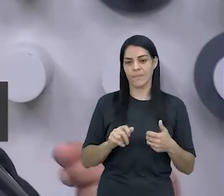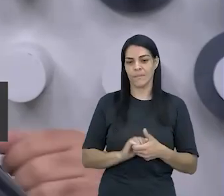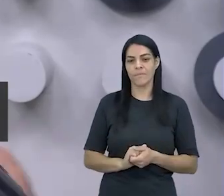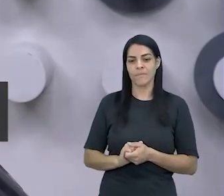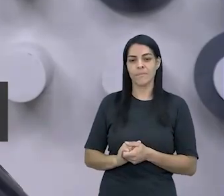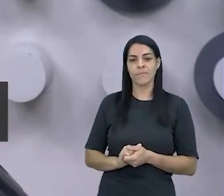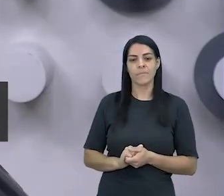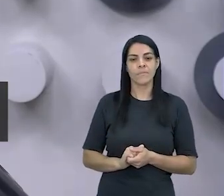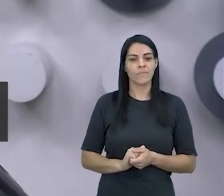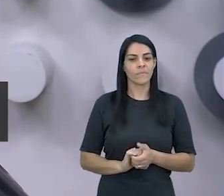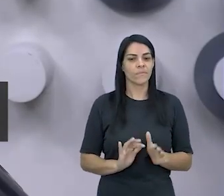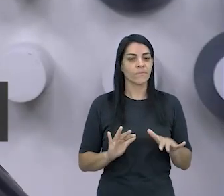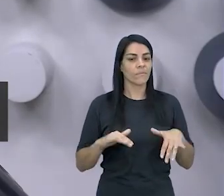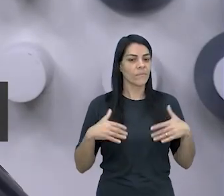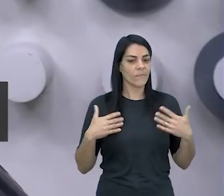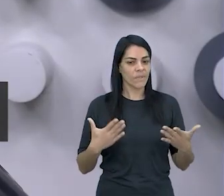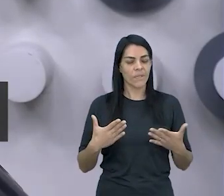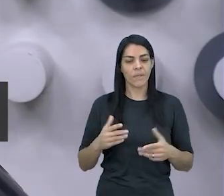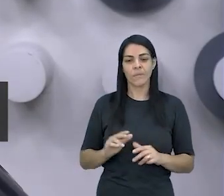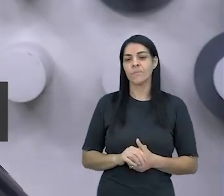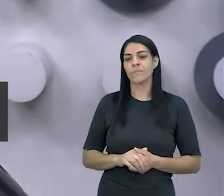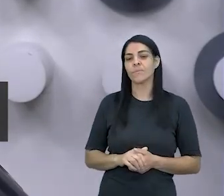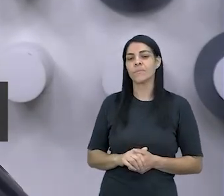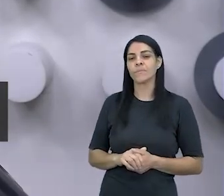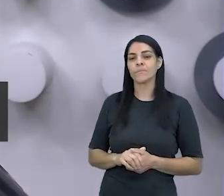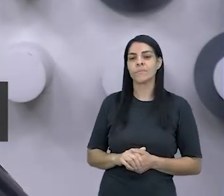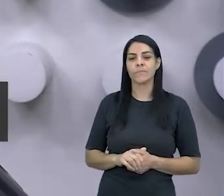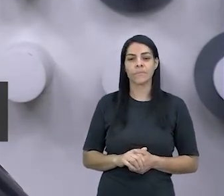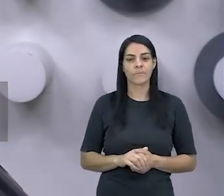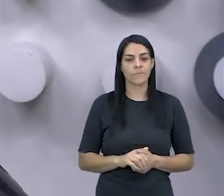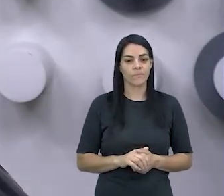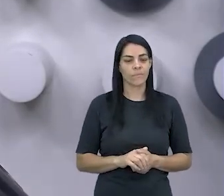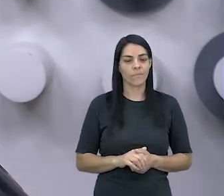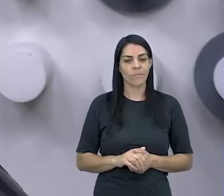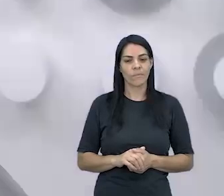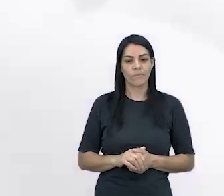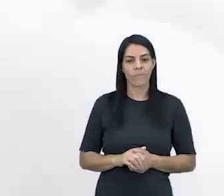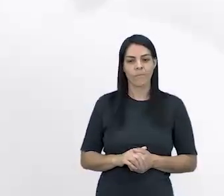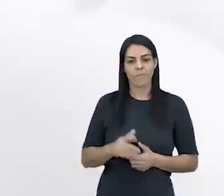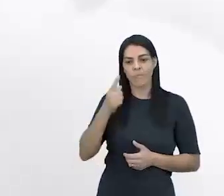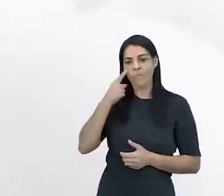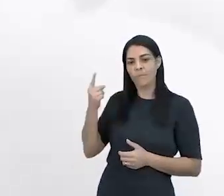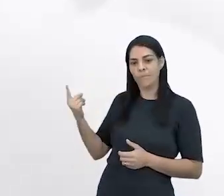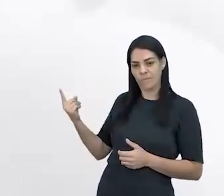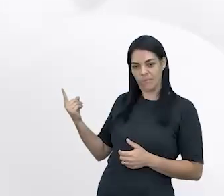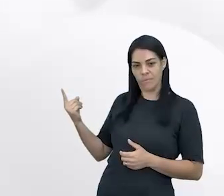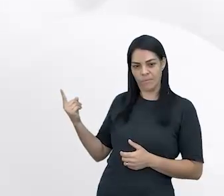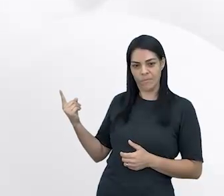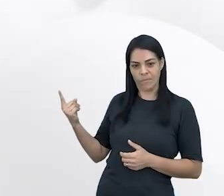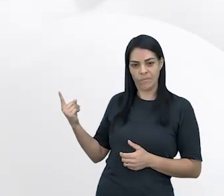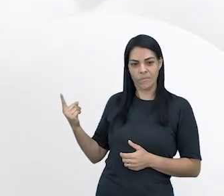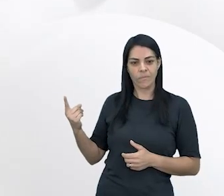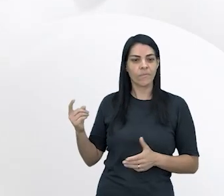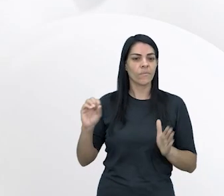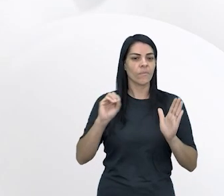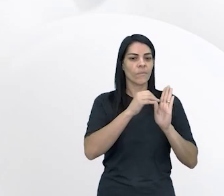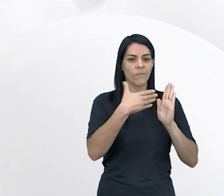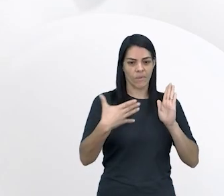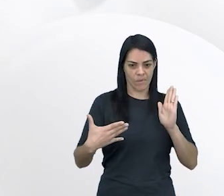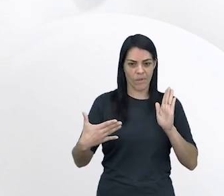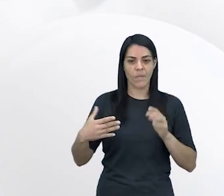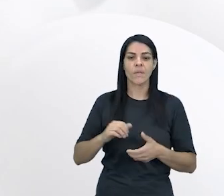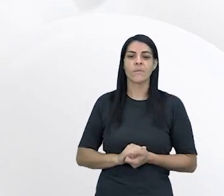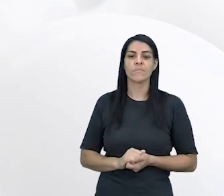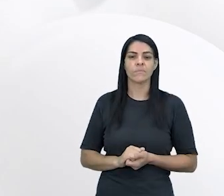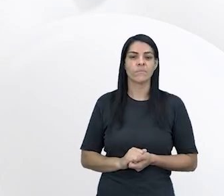contribuir. E aí, no próximo slide, a gente traz justamente essa questão, que é o seguinte, diz aí, né, o Currículo Paulista considera a